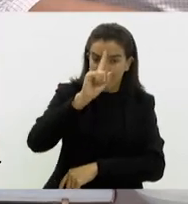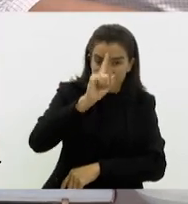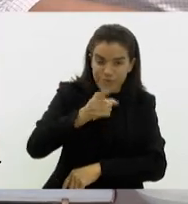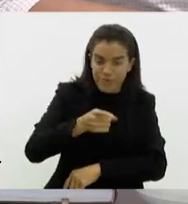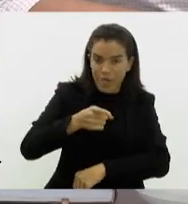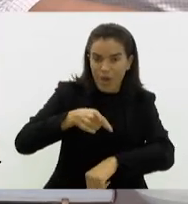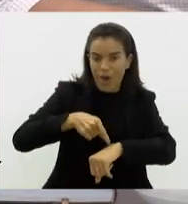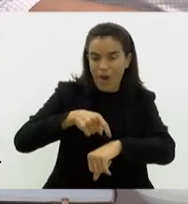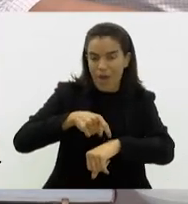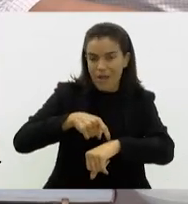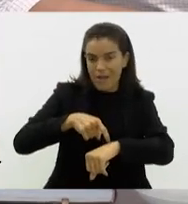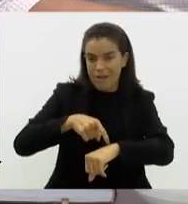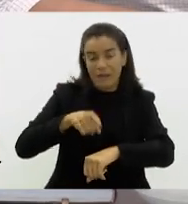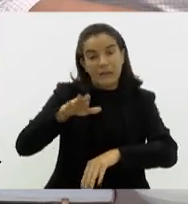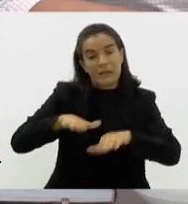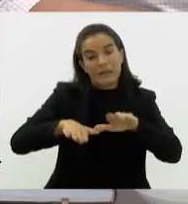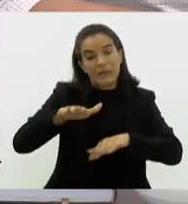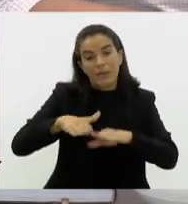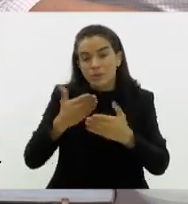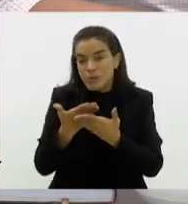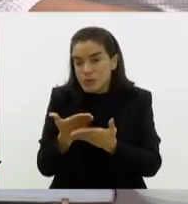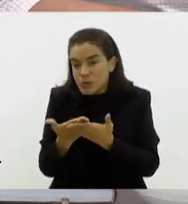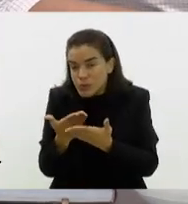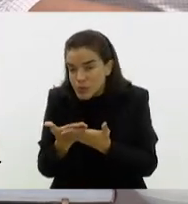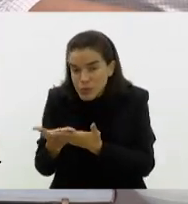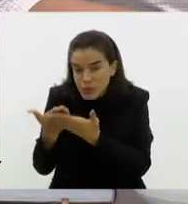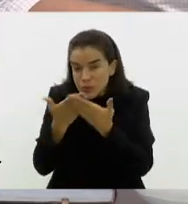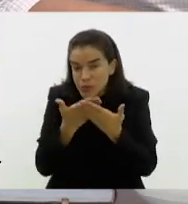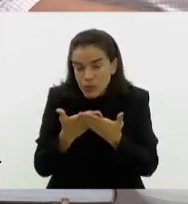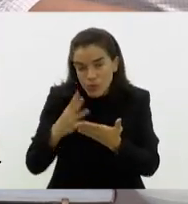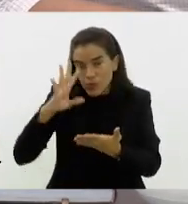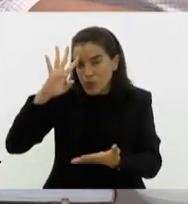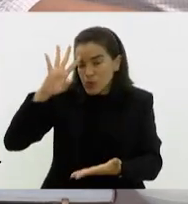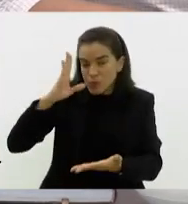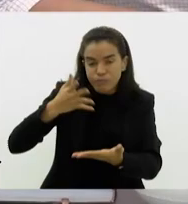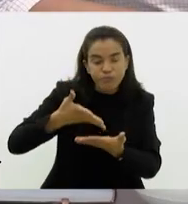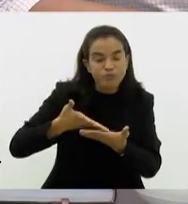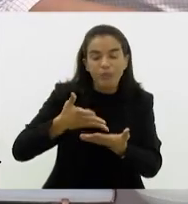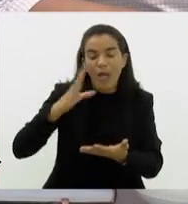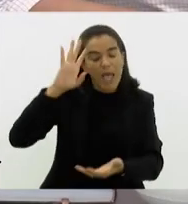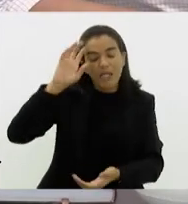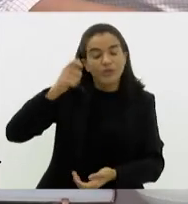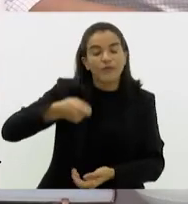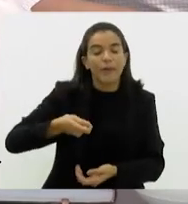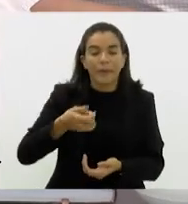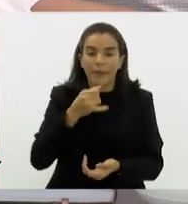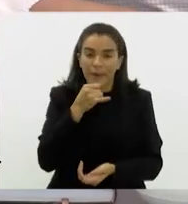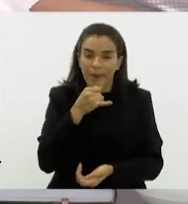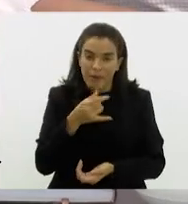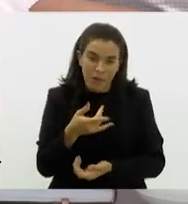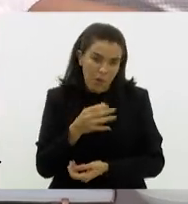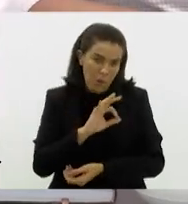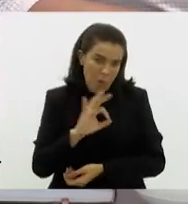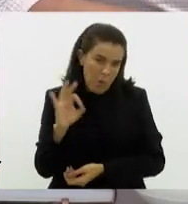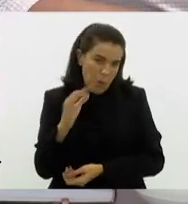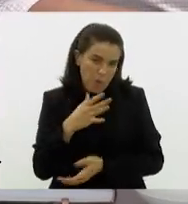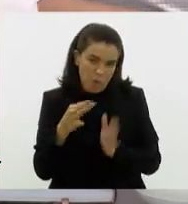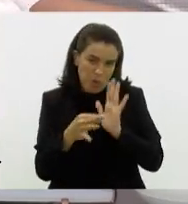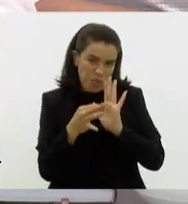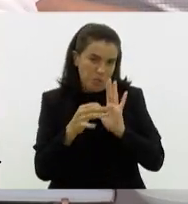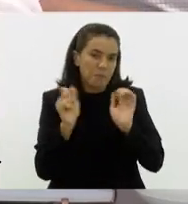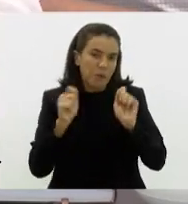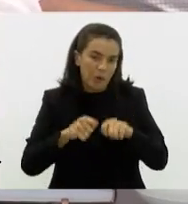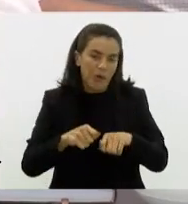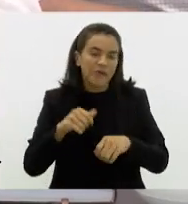Depende do que esse estudo vai dizer. O estudo pode chegar até a conclusão que é inviável, por exemplo. Então, acho que está ótimo, o presidente pode votar